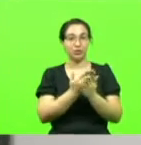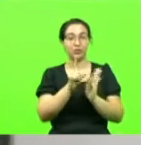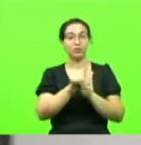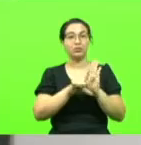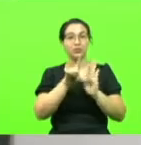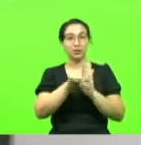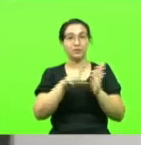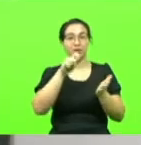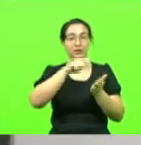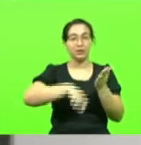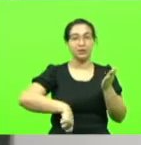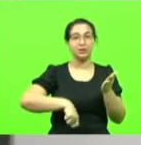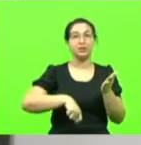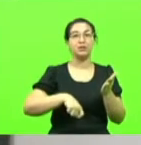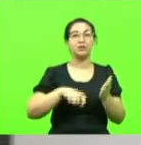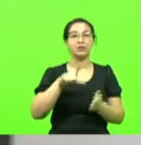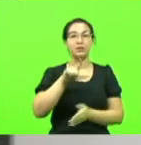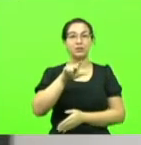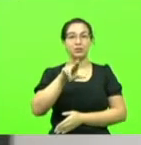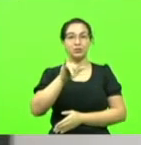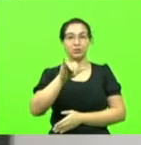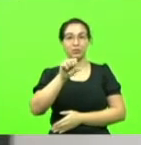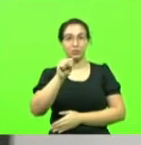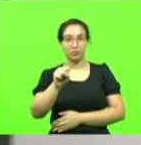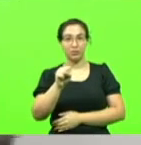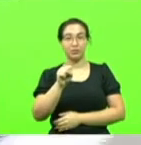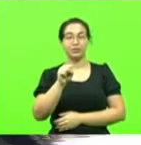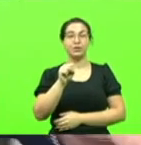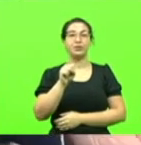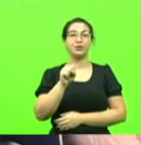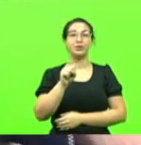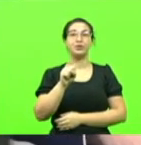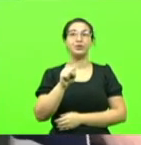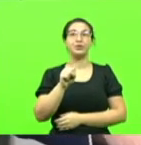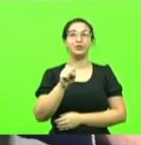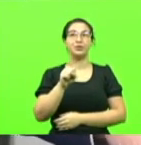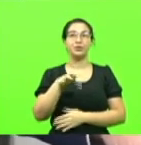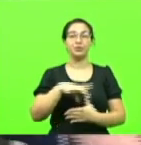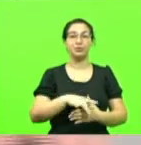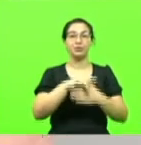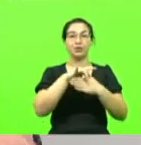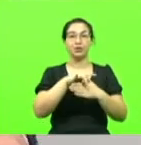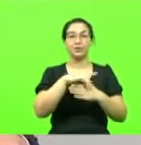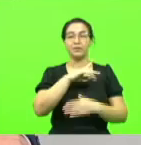assinado o André Luiz Bernardes chefe da do gabinete da presidência em